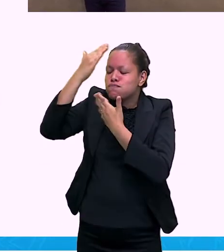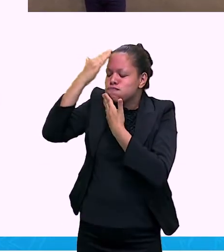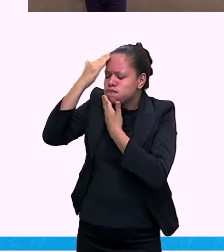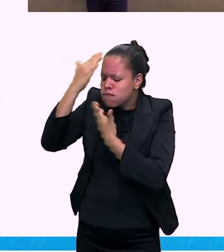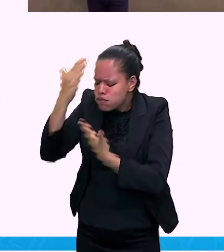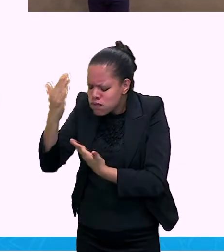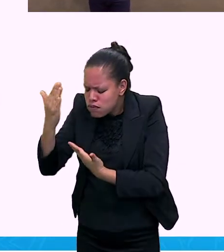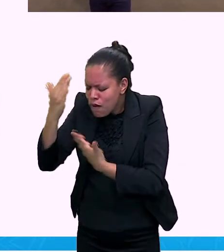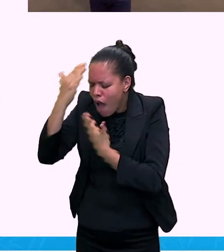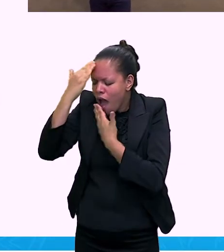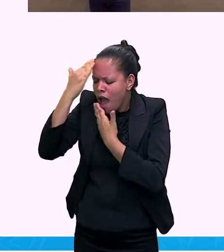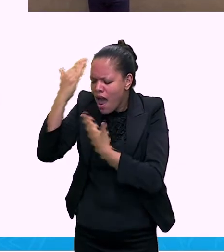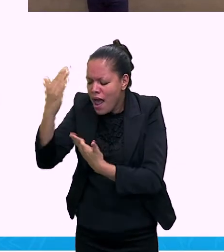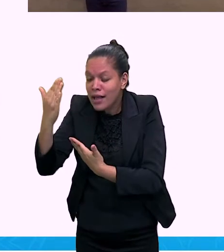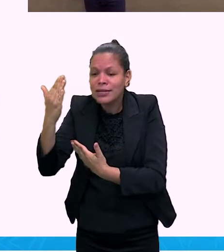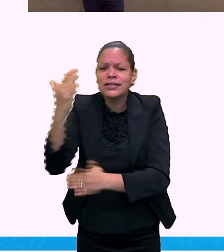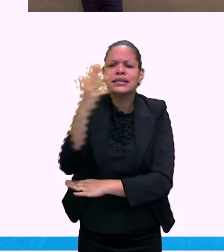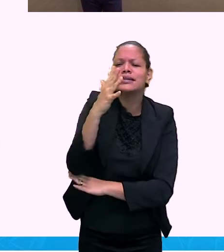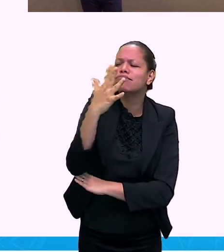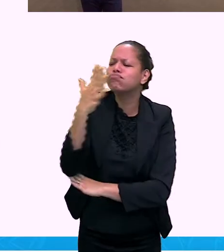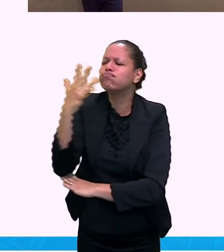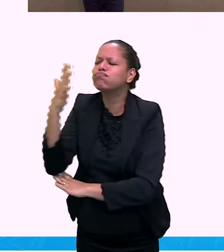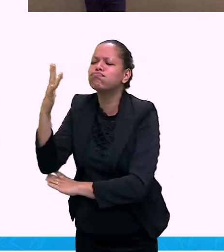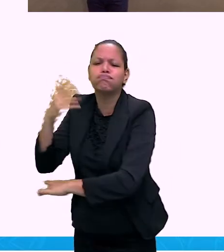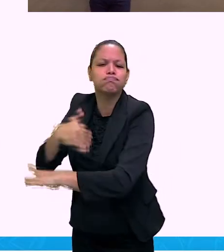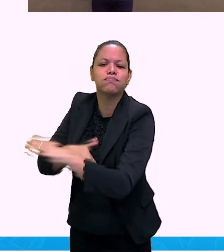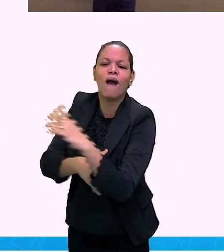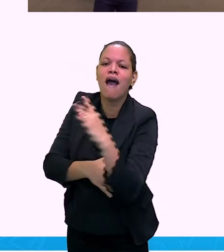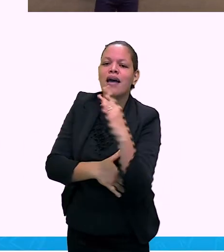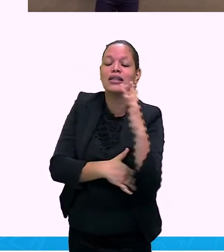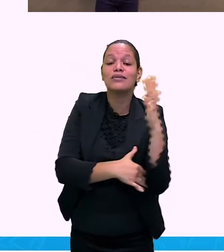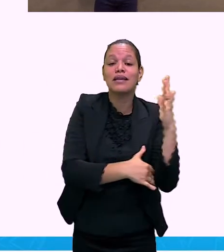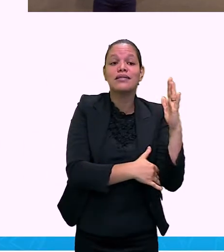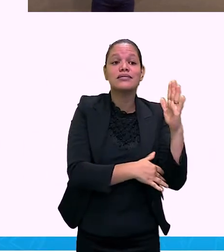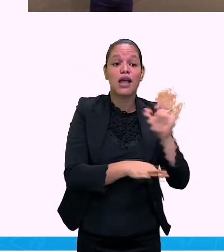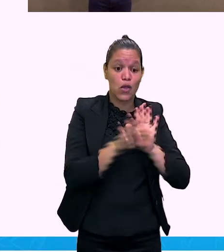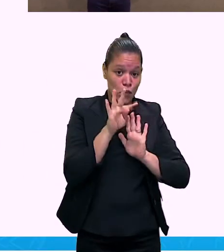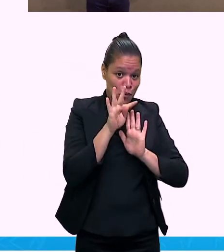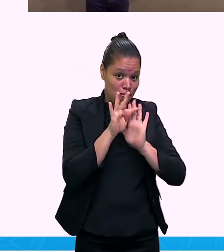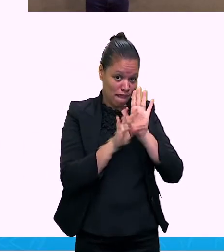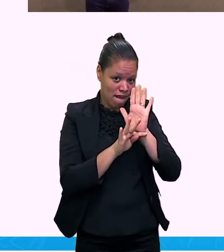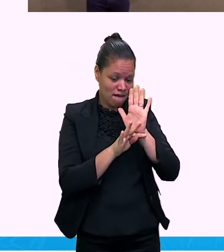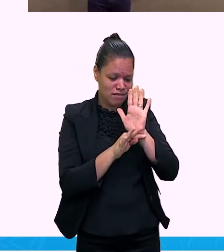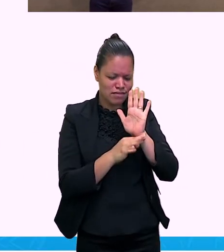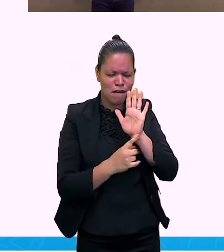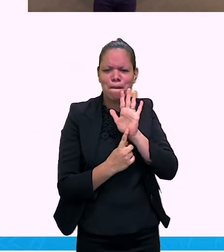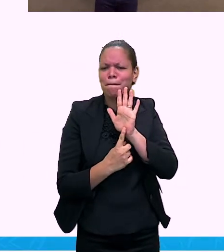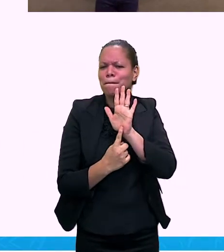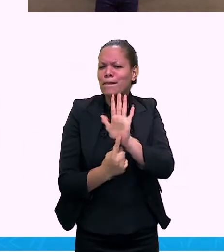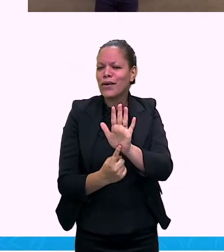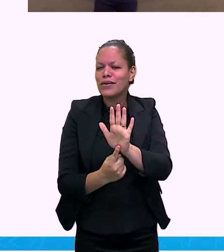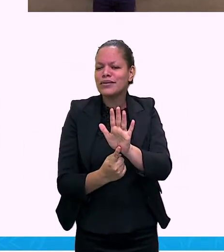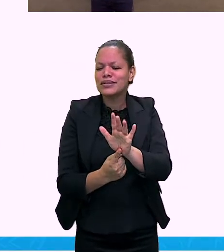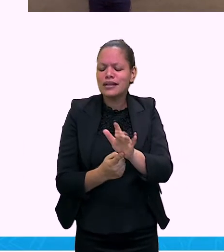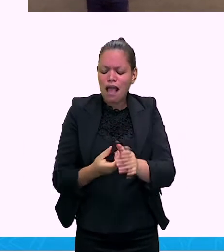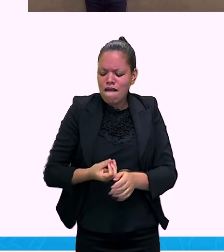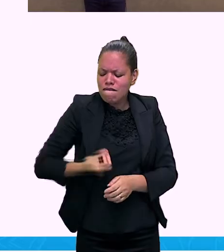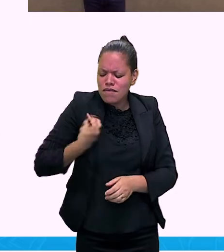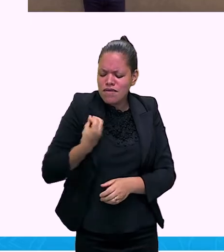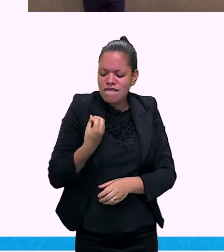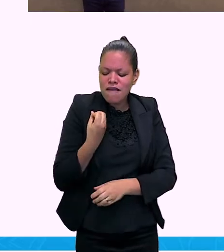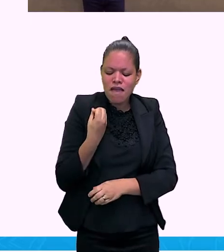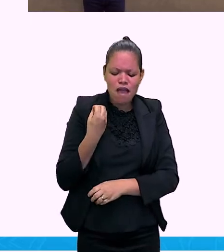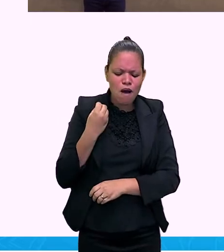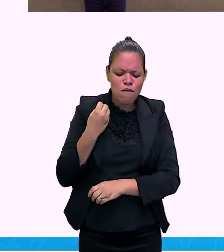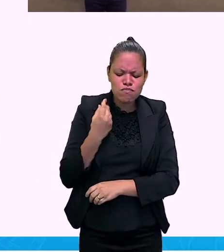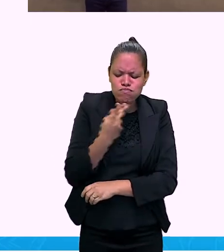vida é pela natureza, porque olha, veja como o texto nos retrata. Viviam basicamente da caça, da pesca e